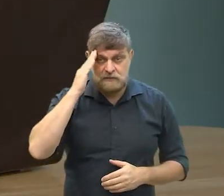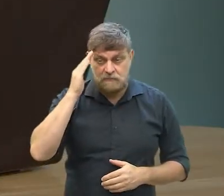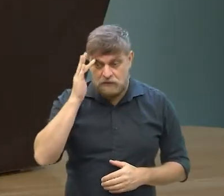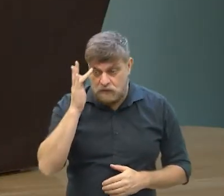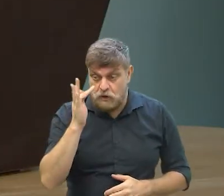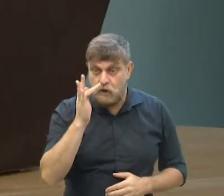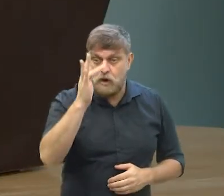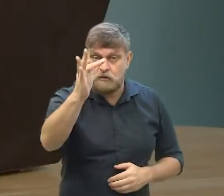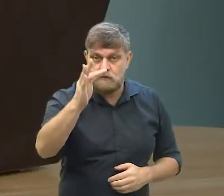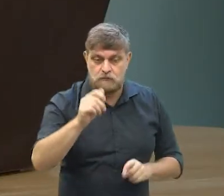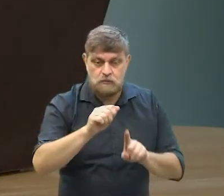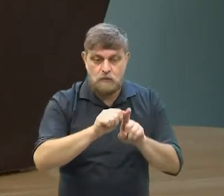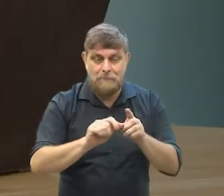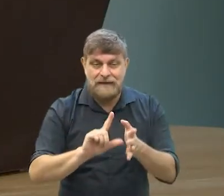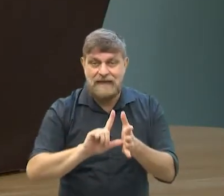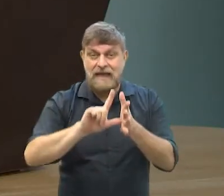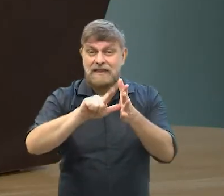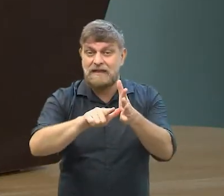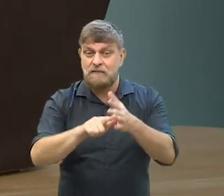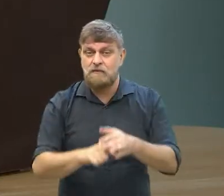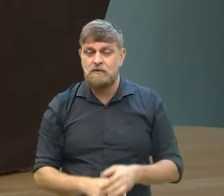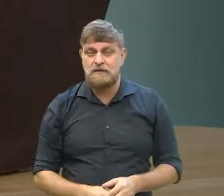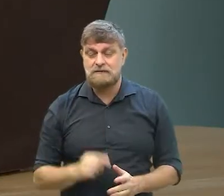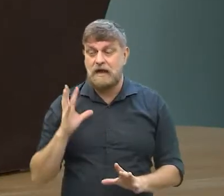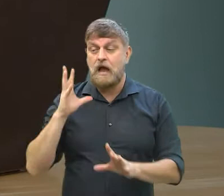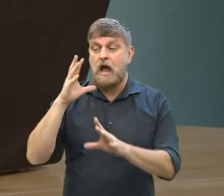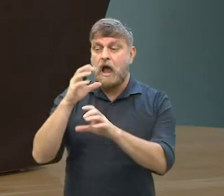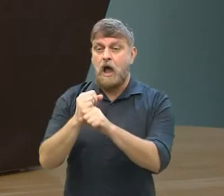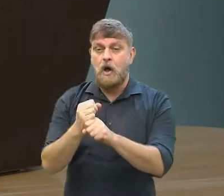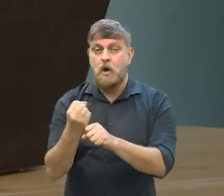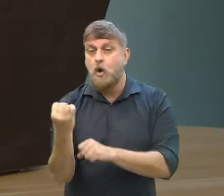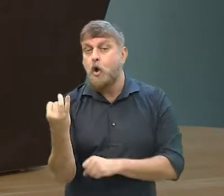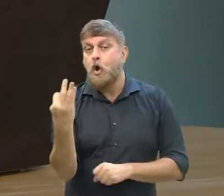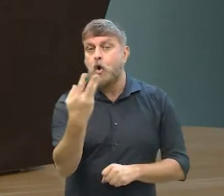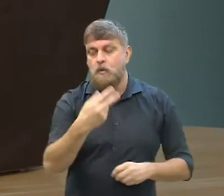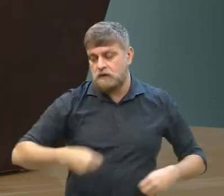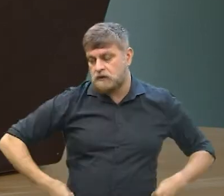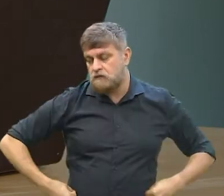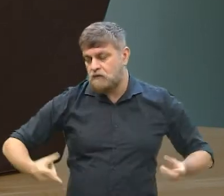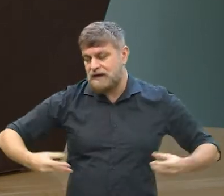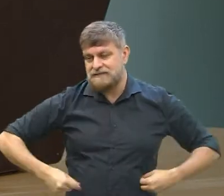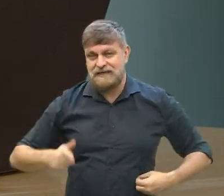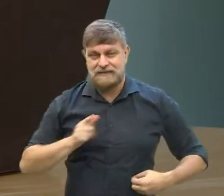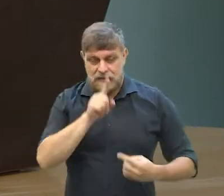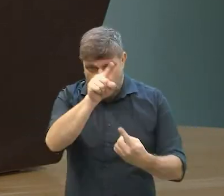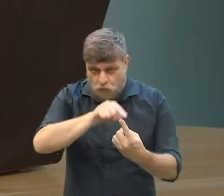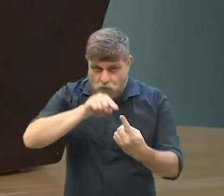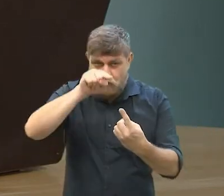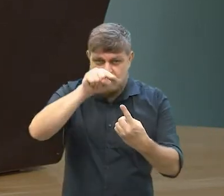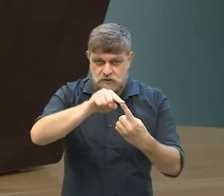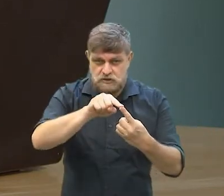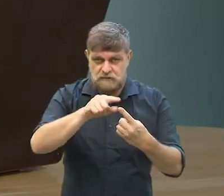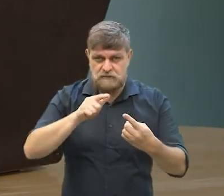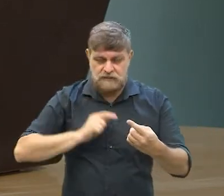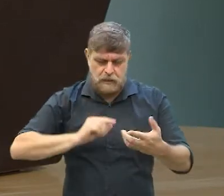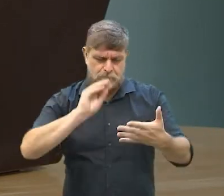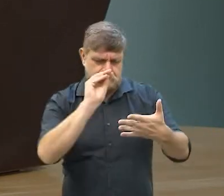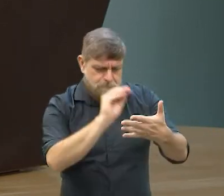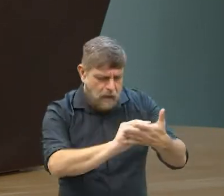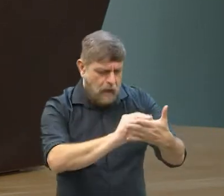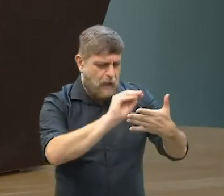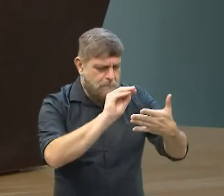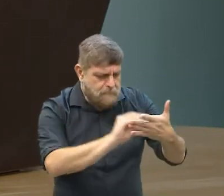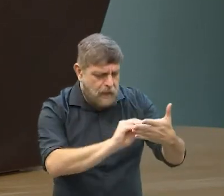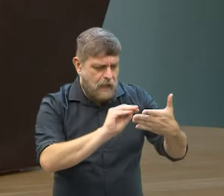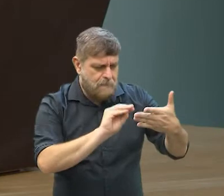para o próximo mês. Vou fazer um orçamento para o próximo mês, que vai virar uma meta para mim. Rúbrica, por